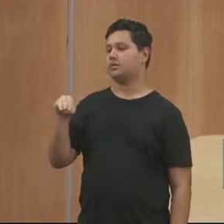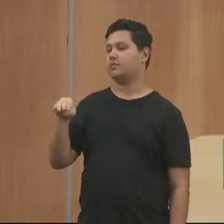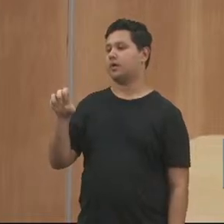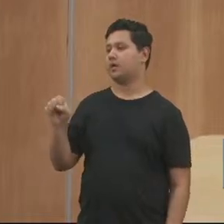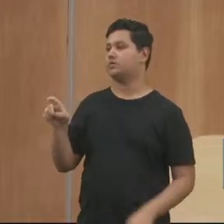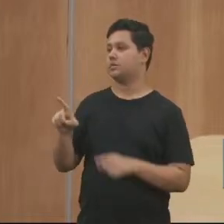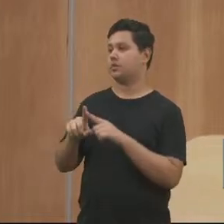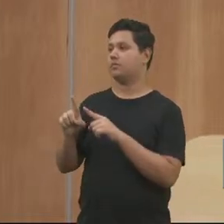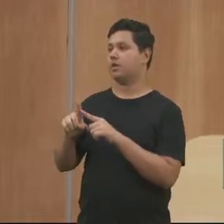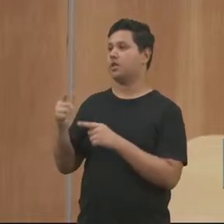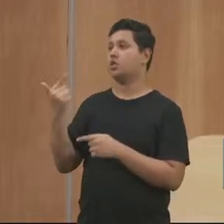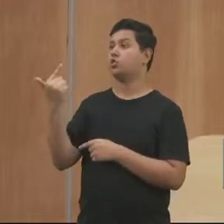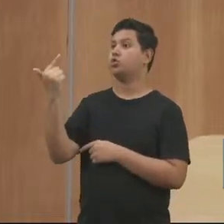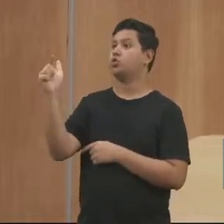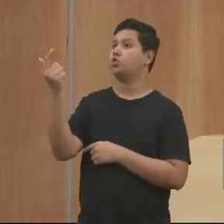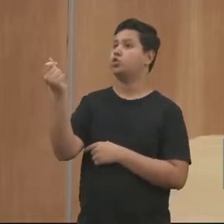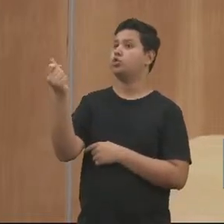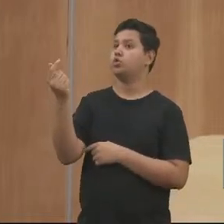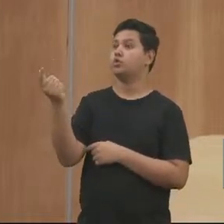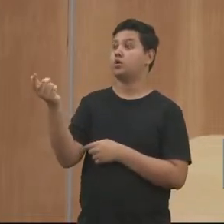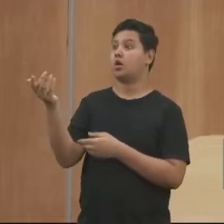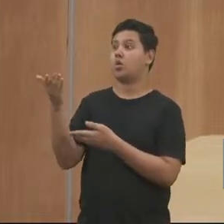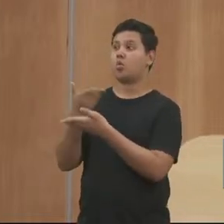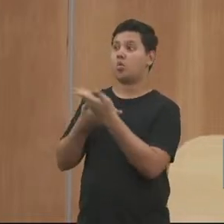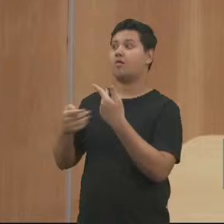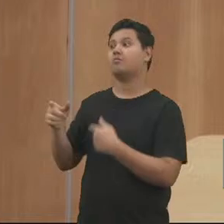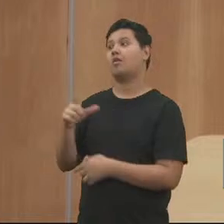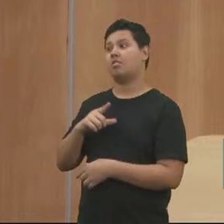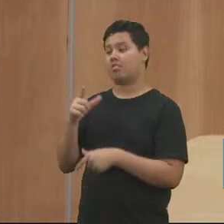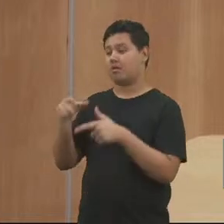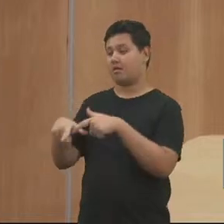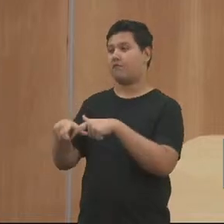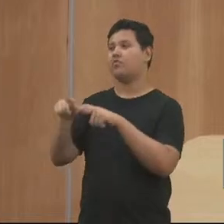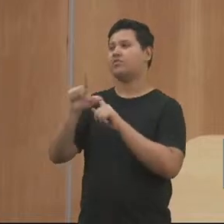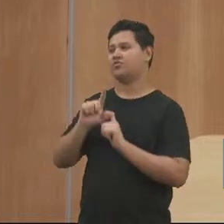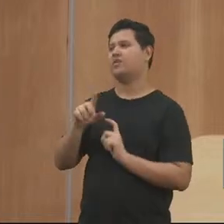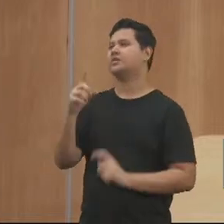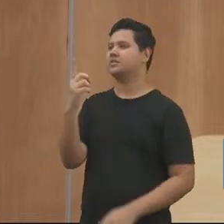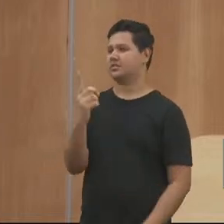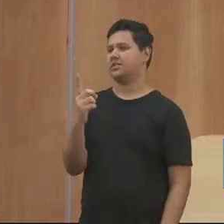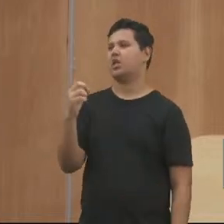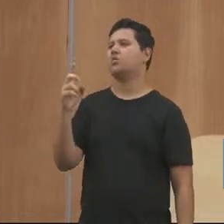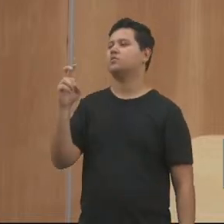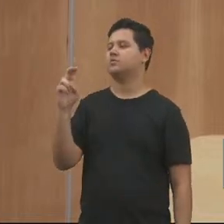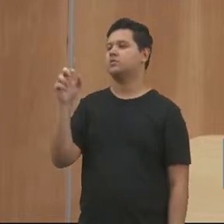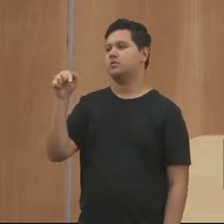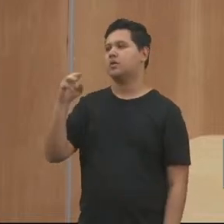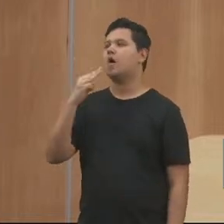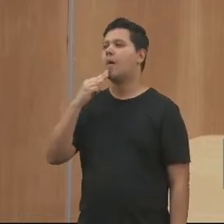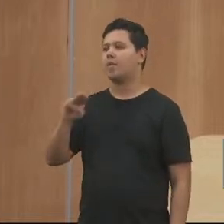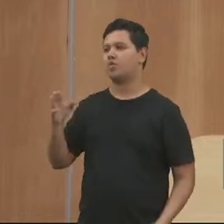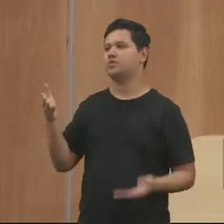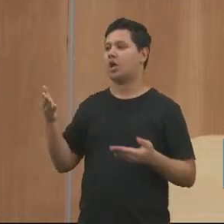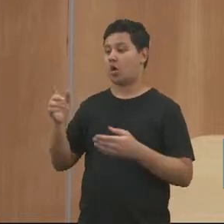isso é um dos fatores que incorreu numa dívida de 157 milhões, que é o resto a pagar, que